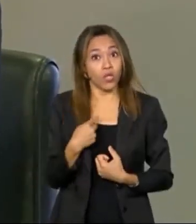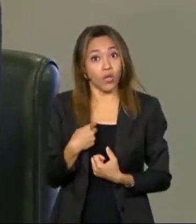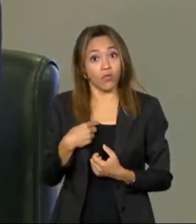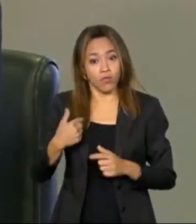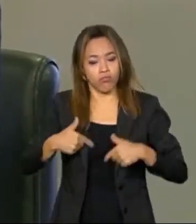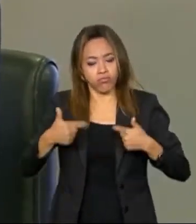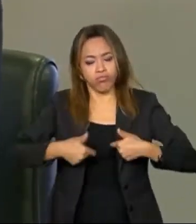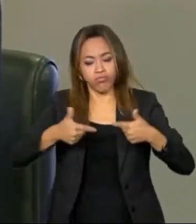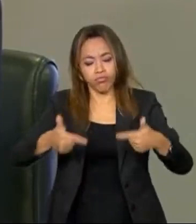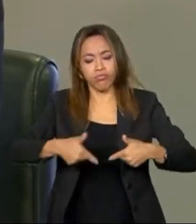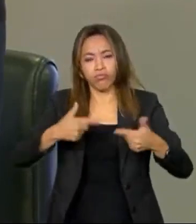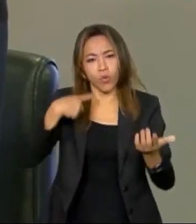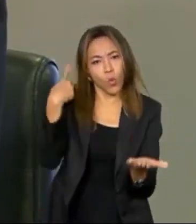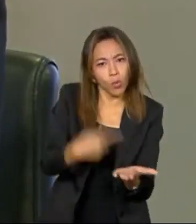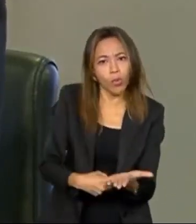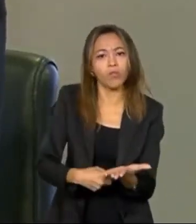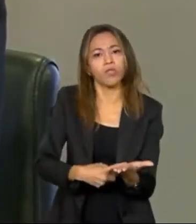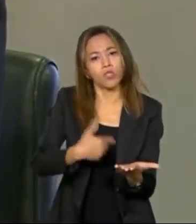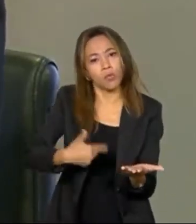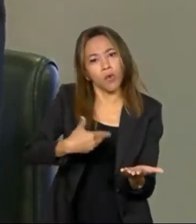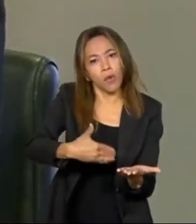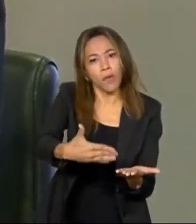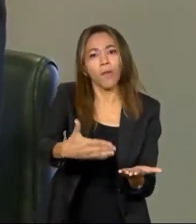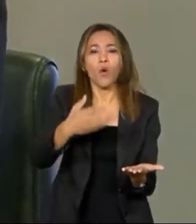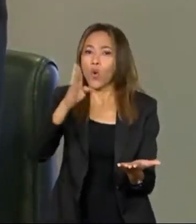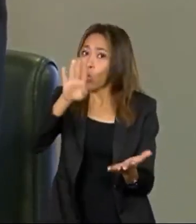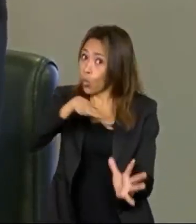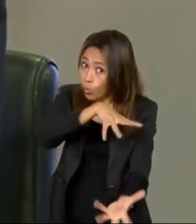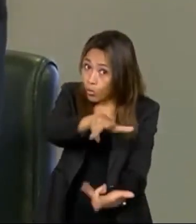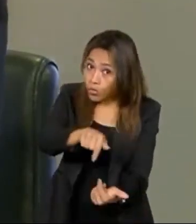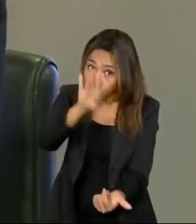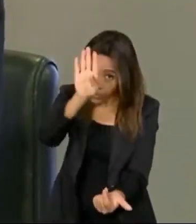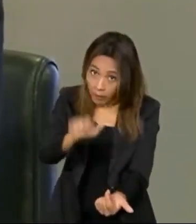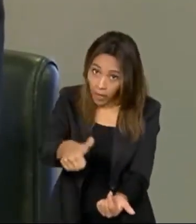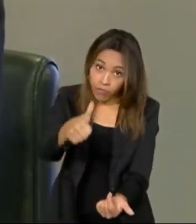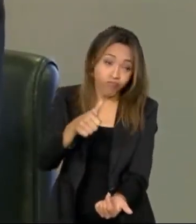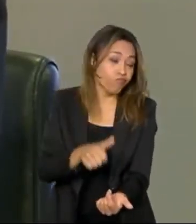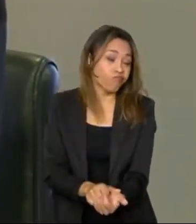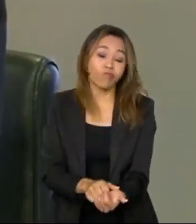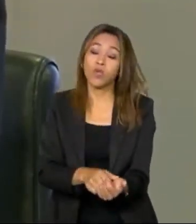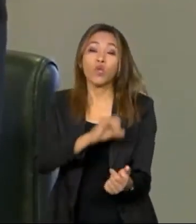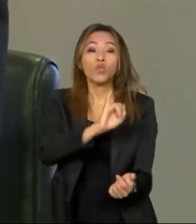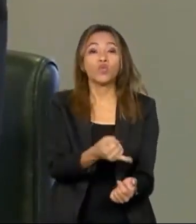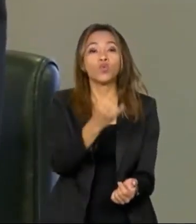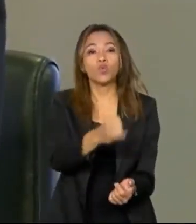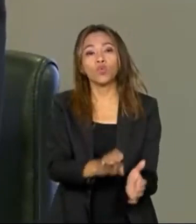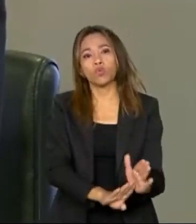A agenda econômica precisa andar. O mundo não está bem. Taxa de juros subindo nos Estados